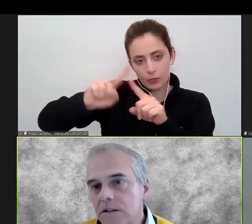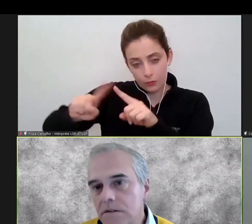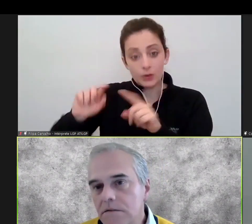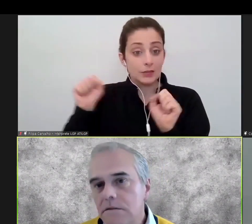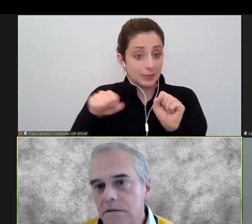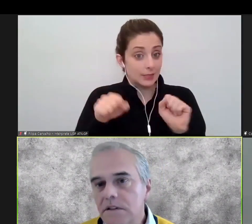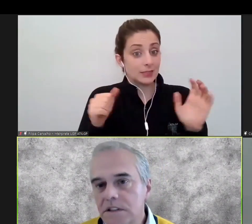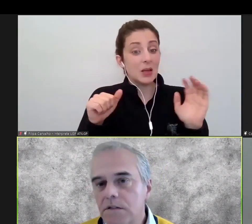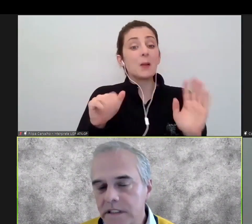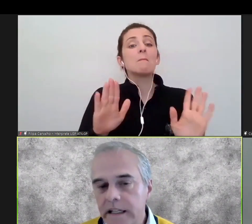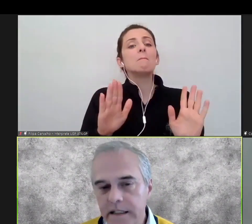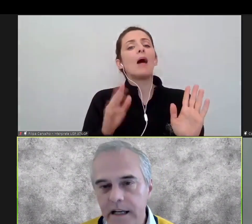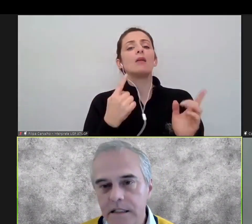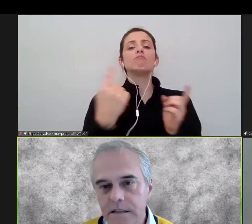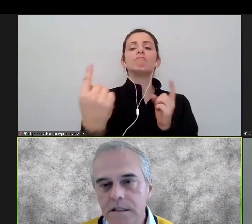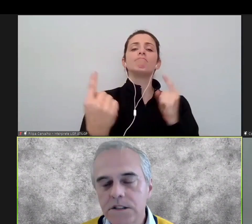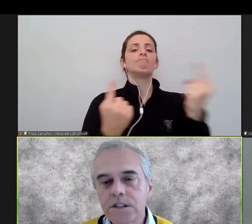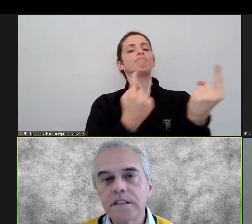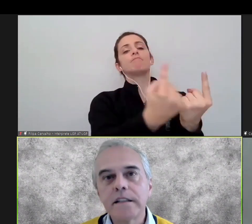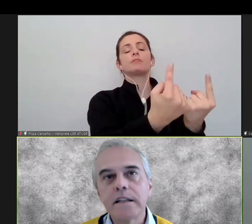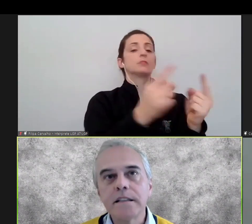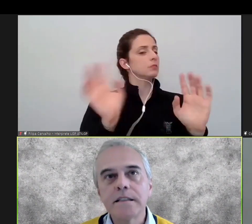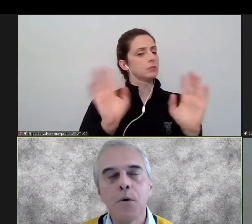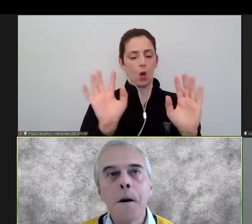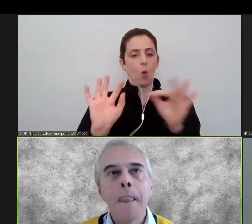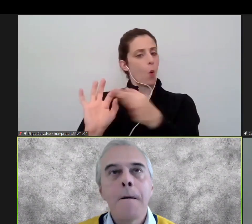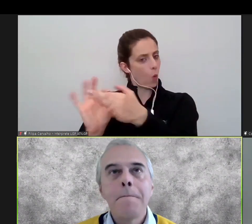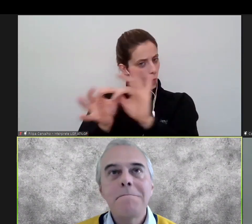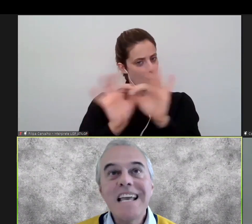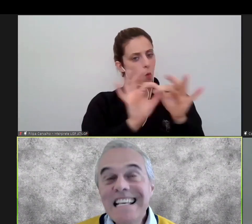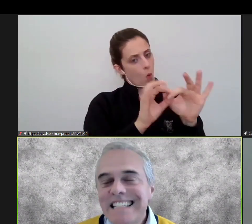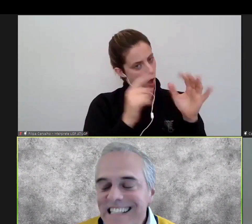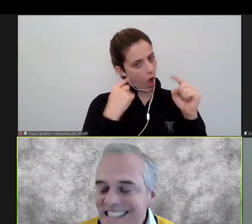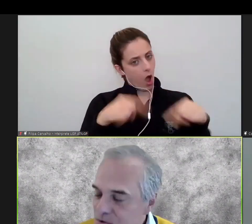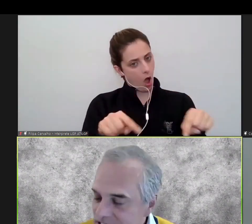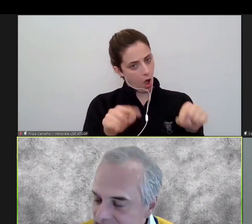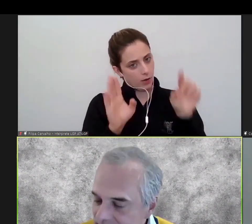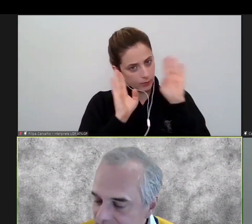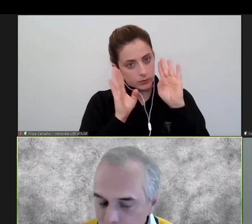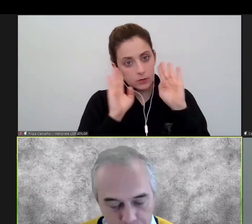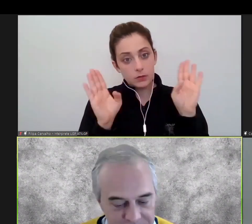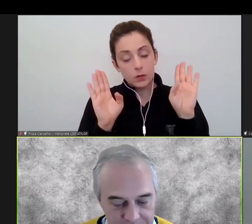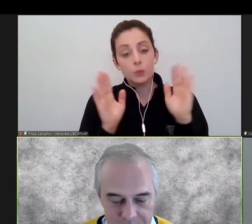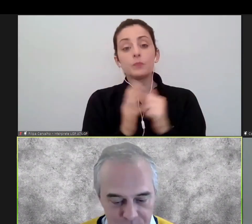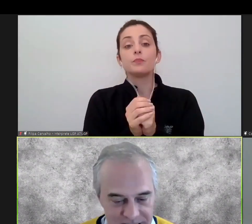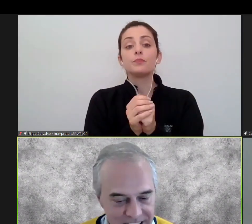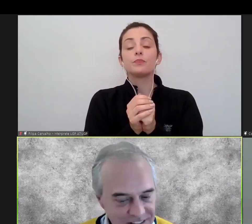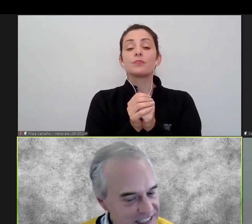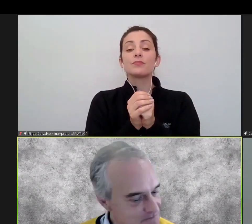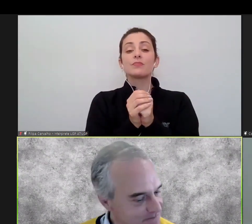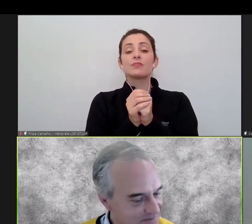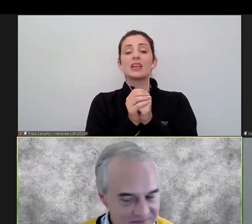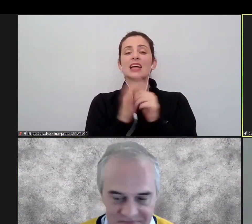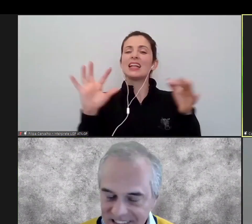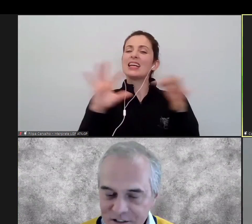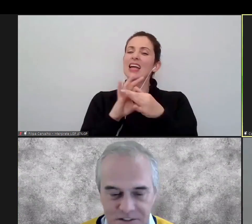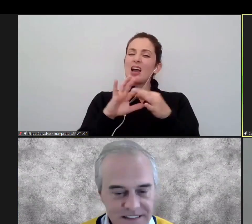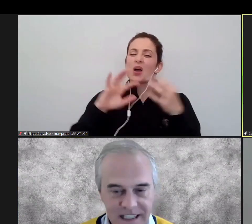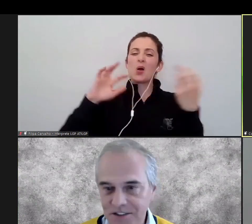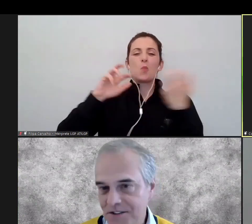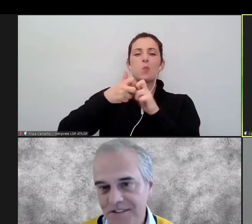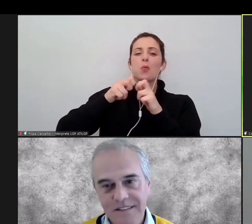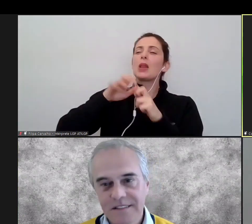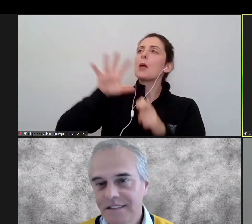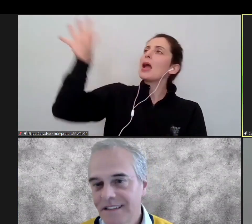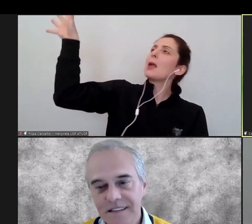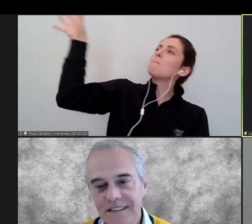elas estão interligadas, isso a gente tem que ter atenção. Essa coisa do problema importado, ele é